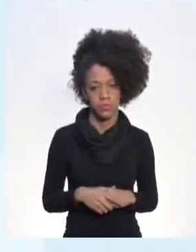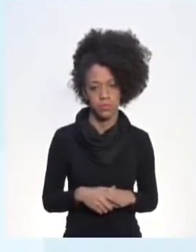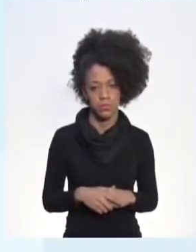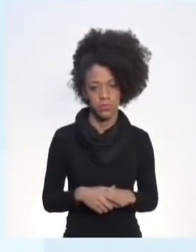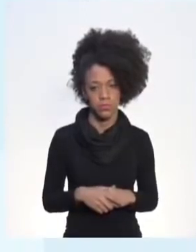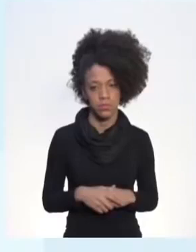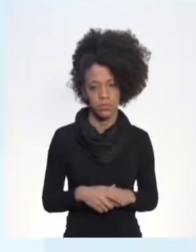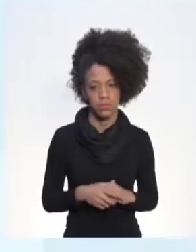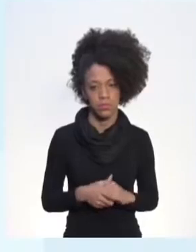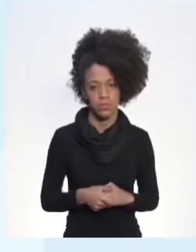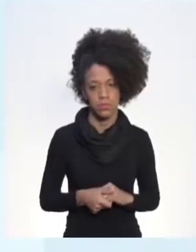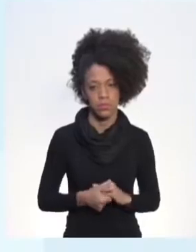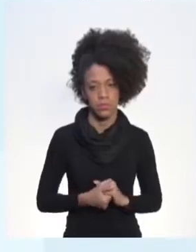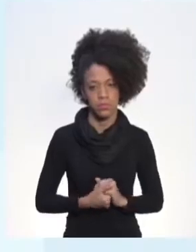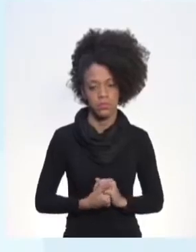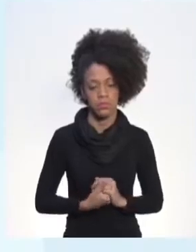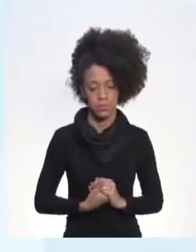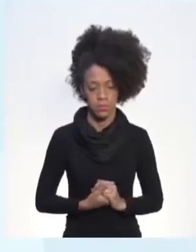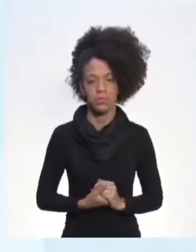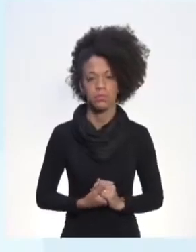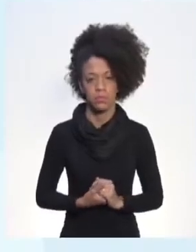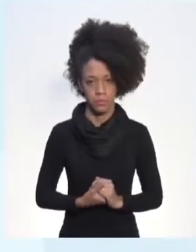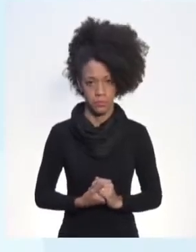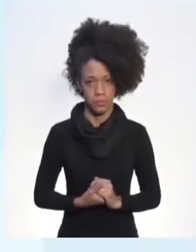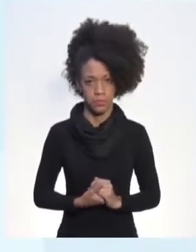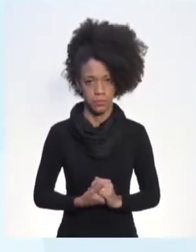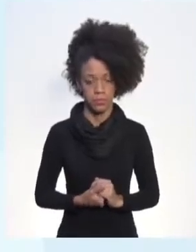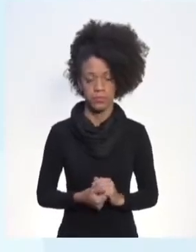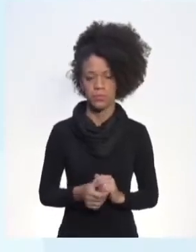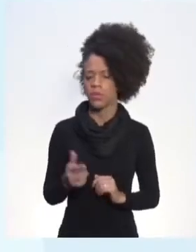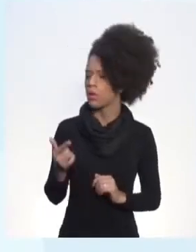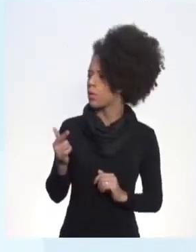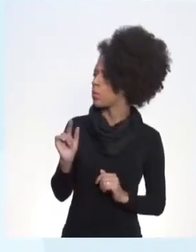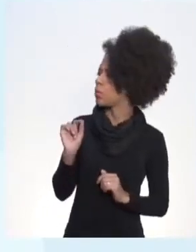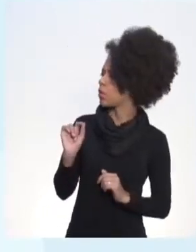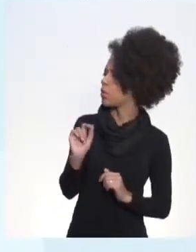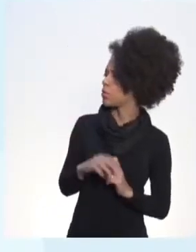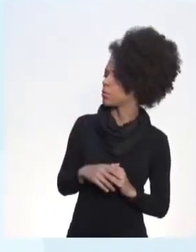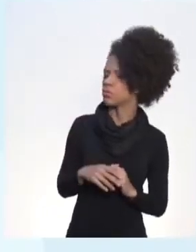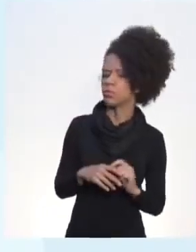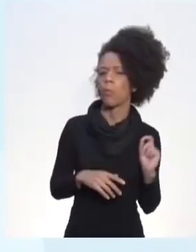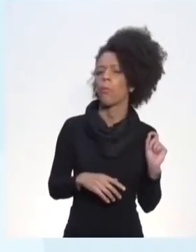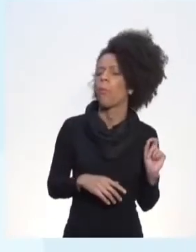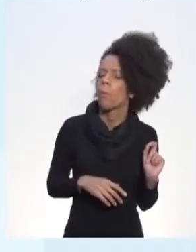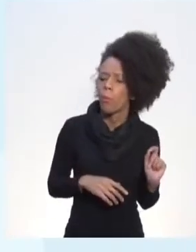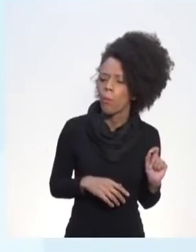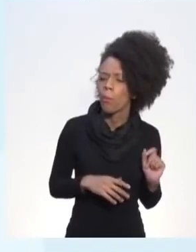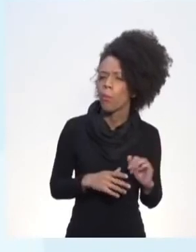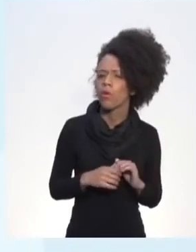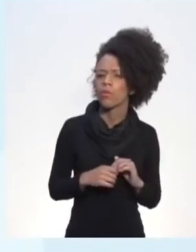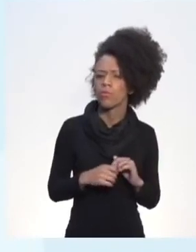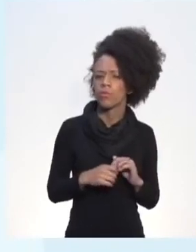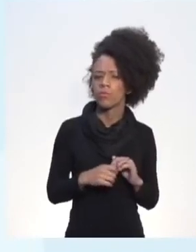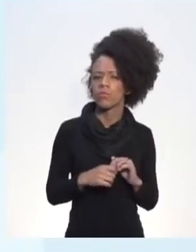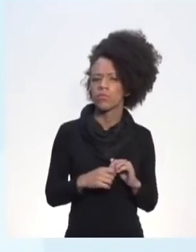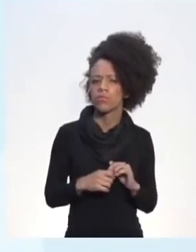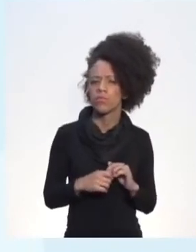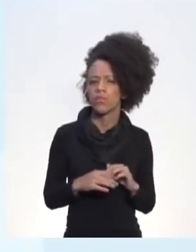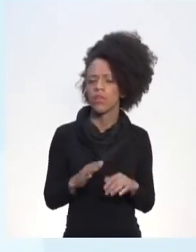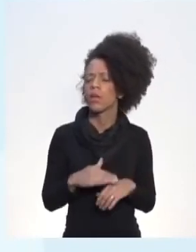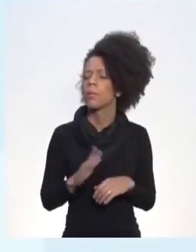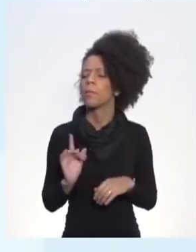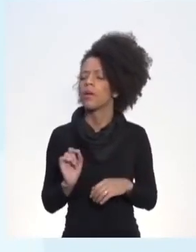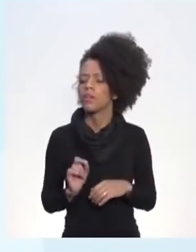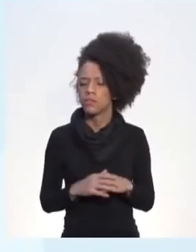Pais levando seus filhos à praia sem proteção. E tinha qualquer outro quê? Você lembra, Elaine, que você falou? O que mais que tem de o